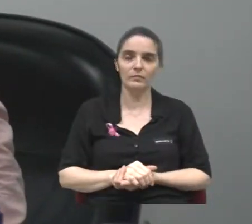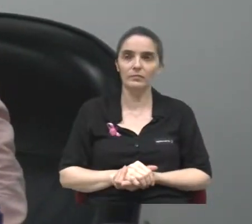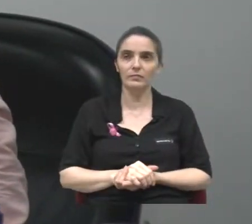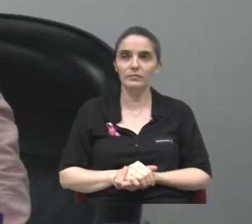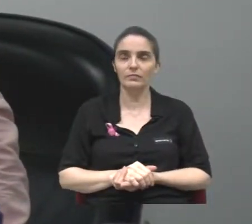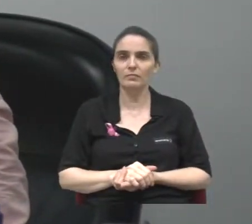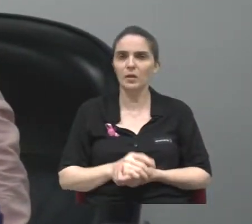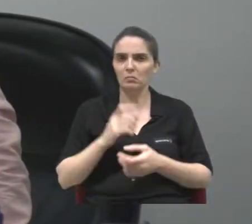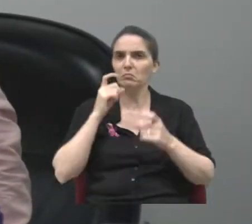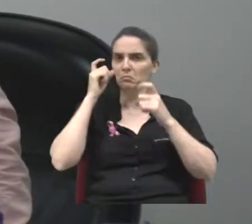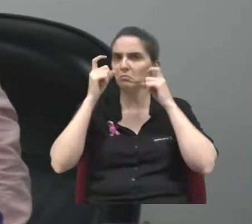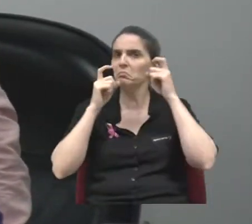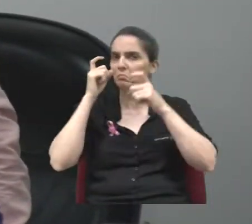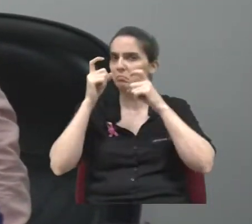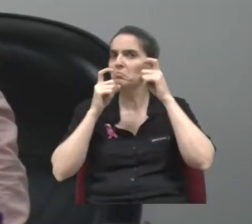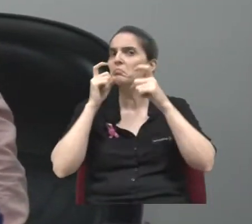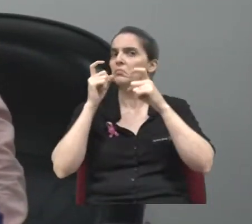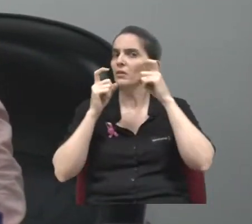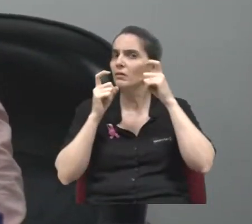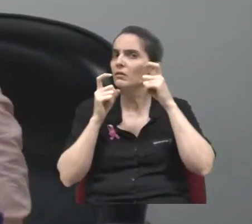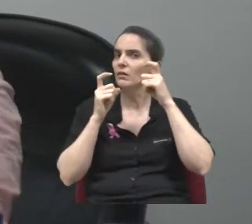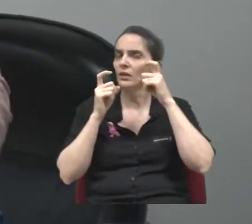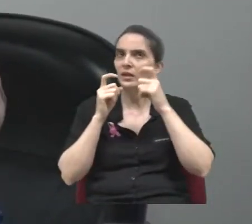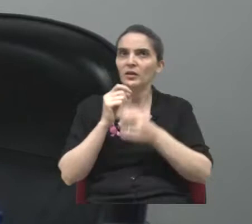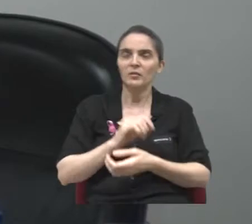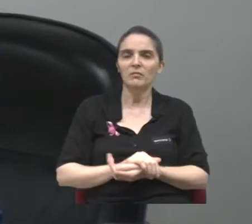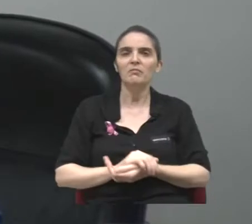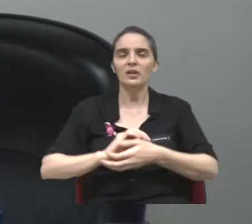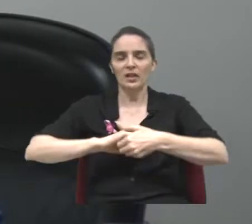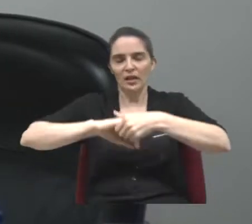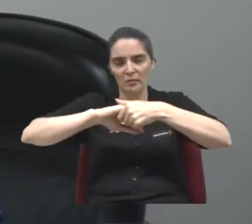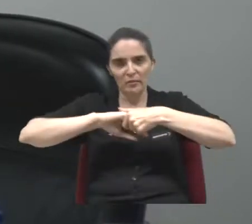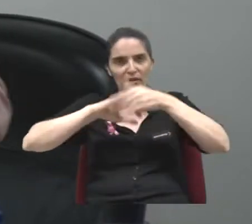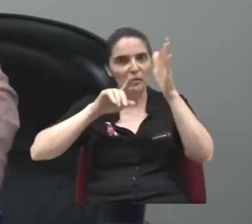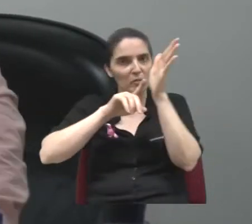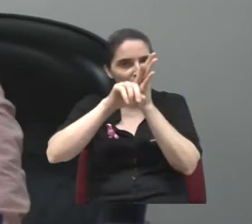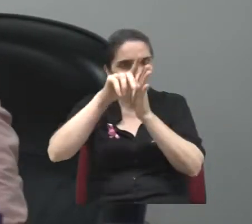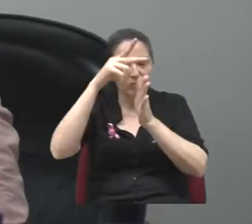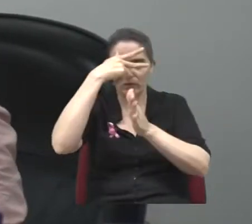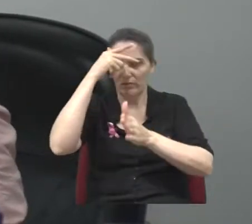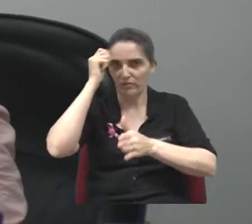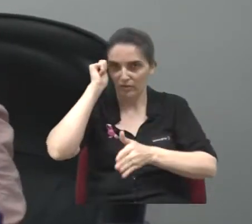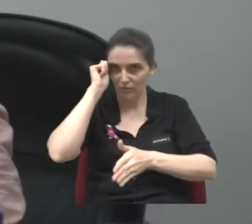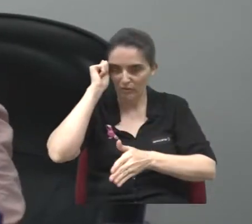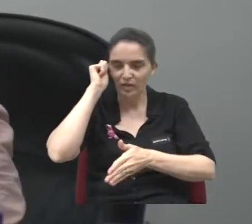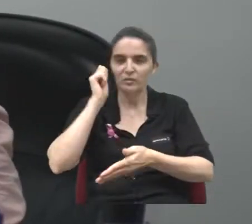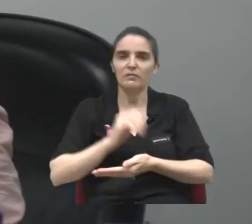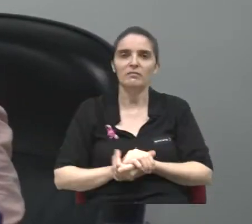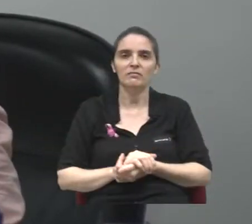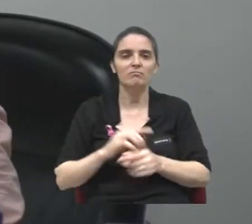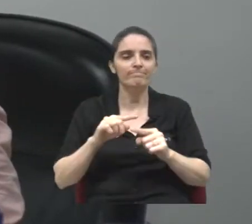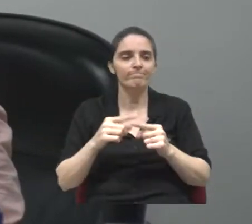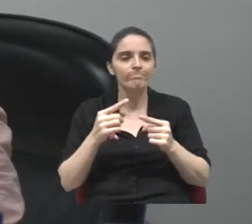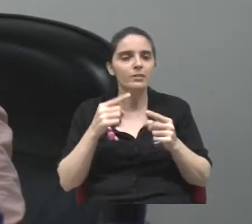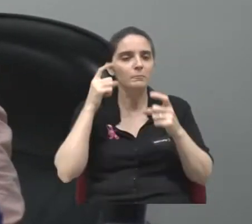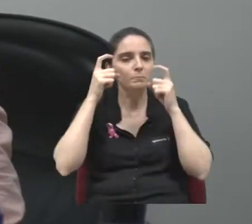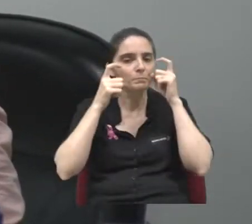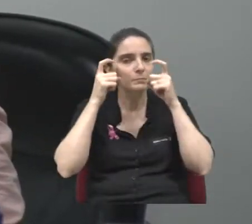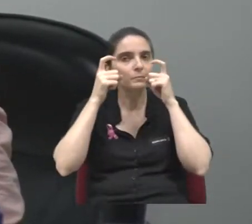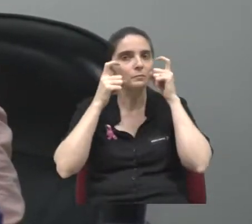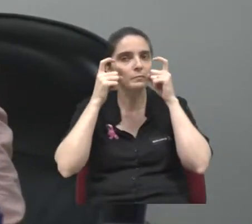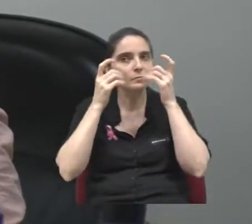viu, vereadora Érica? Parabéns pelo requerimento, mas é muito preocupante.